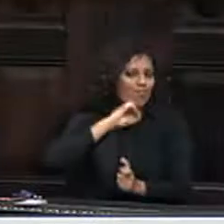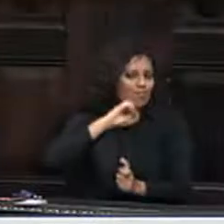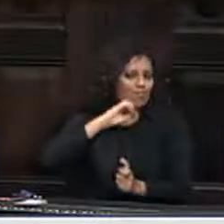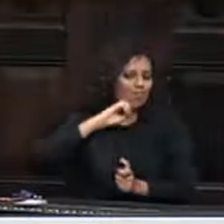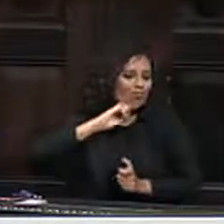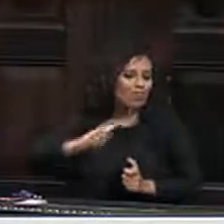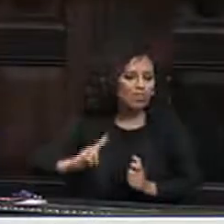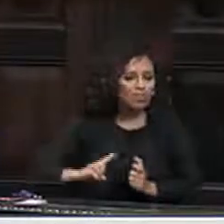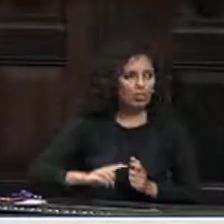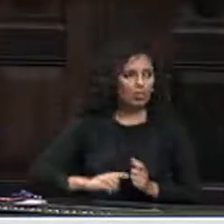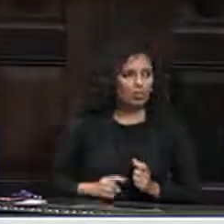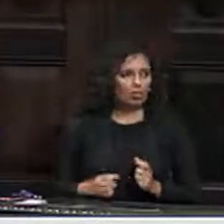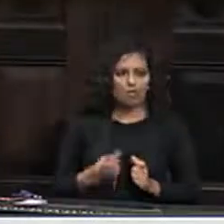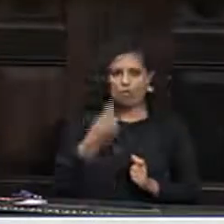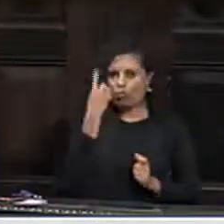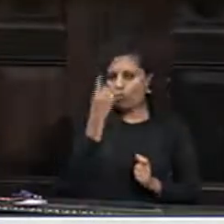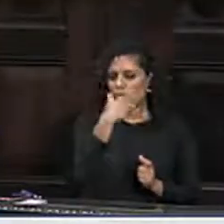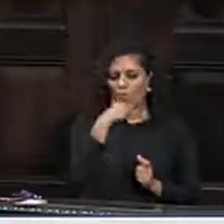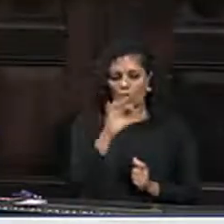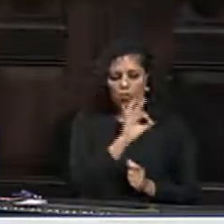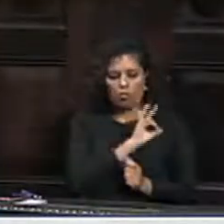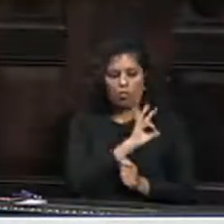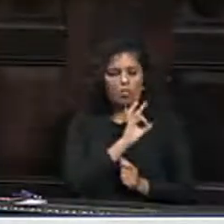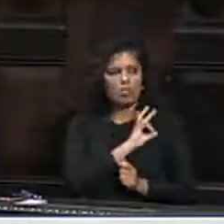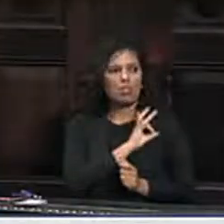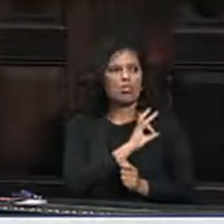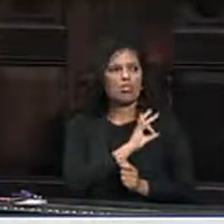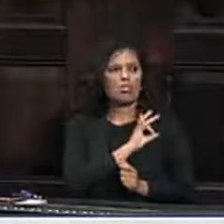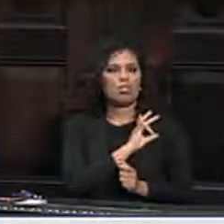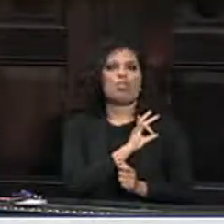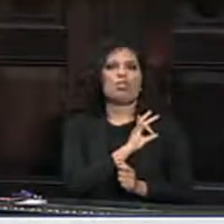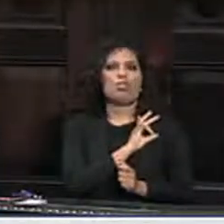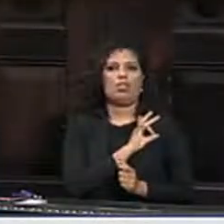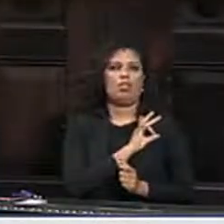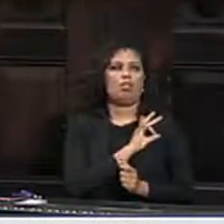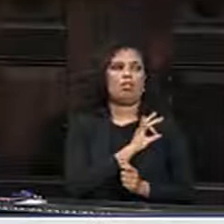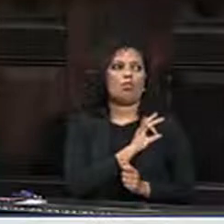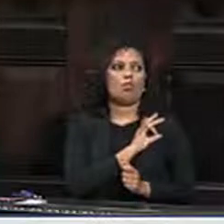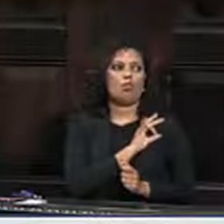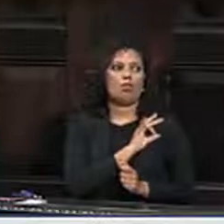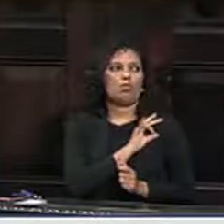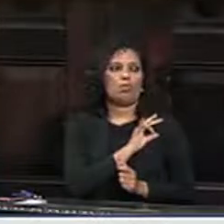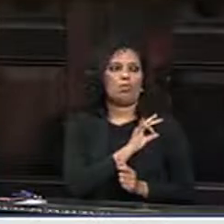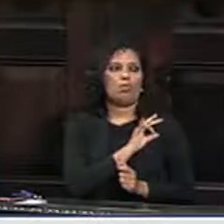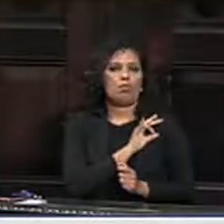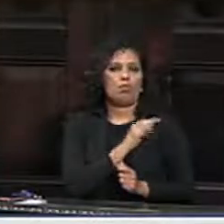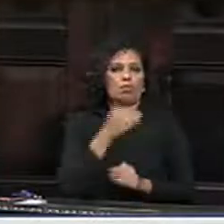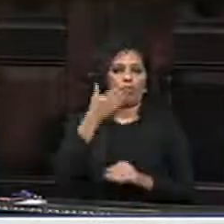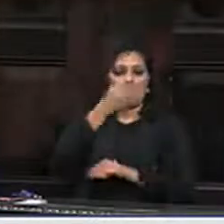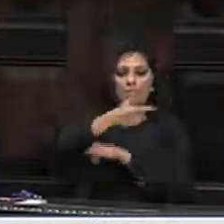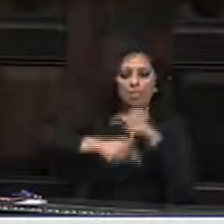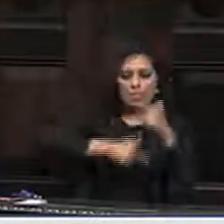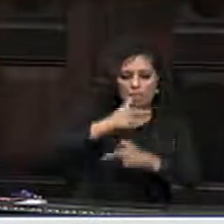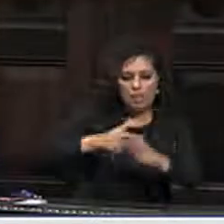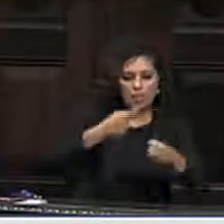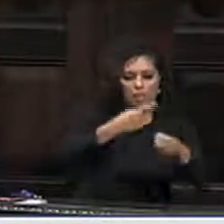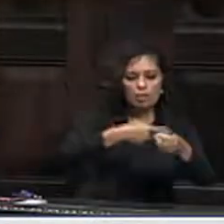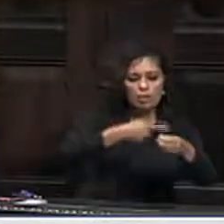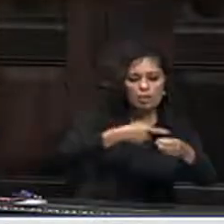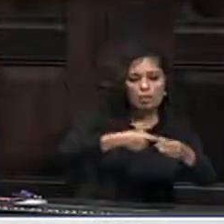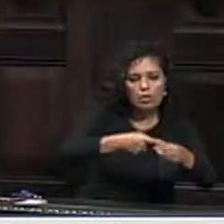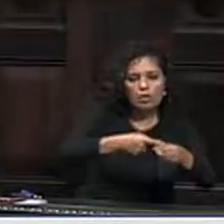um policial militar para colocarmos no interior ou na